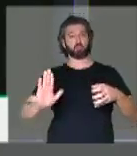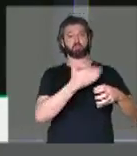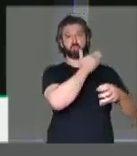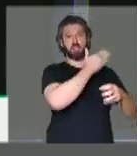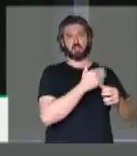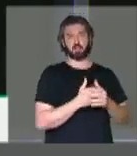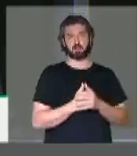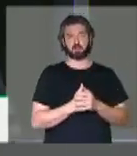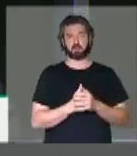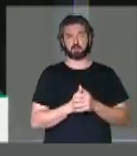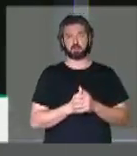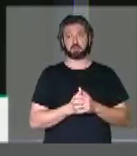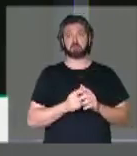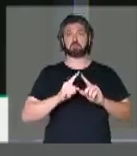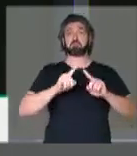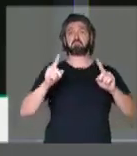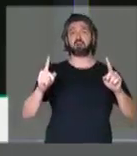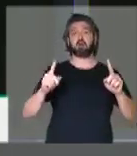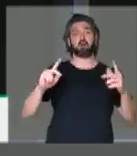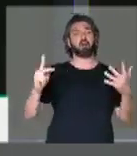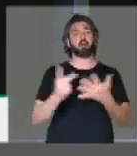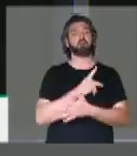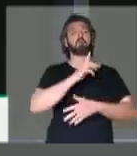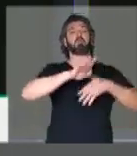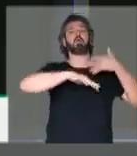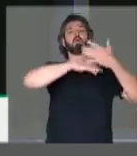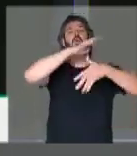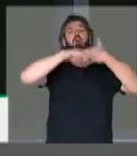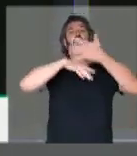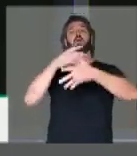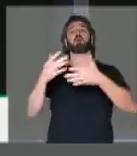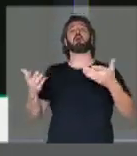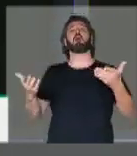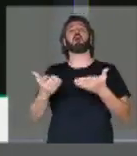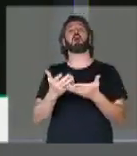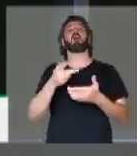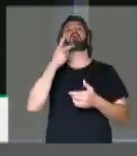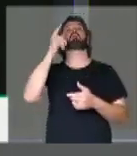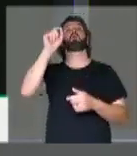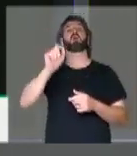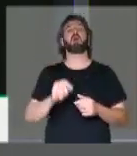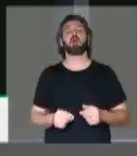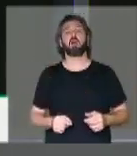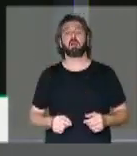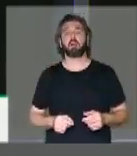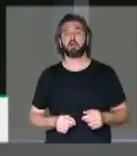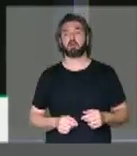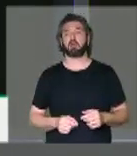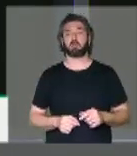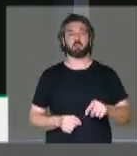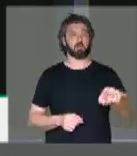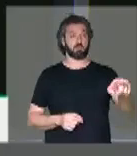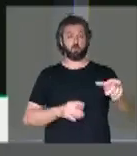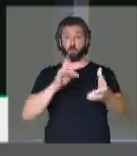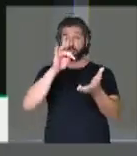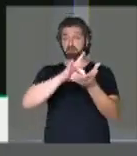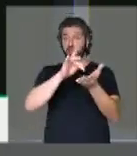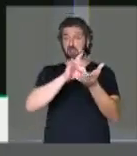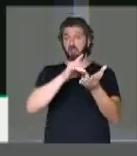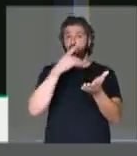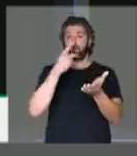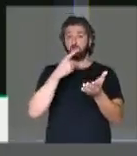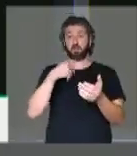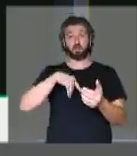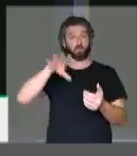deslocadas mas depois de tudo isso o que é que se fala hoje e as falas são oficiais